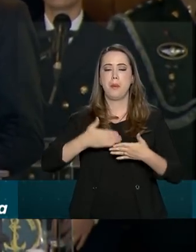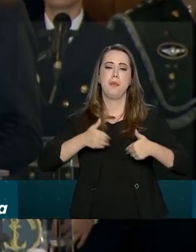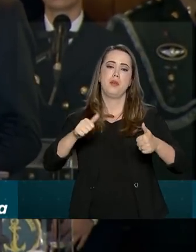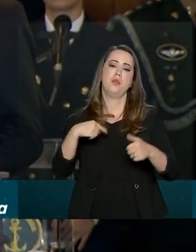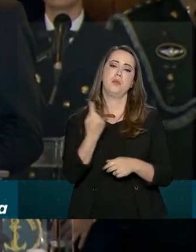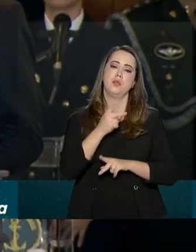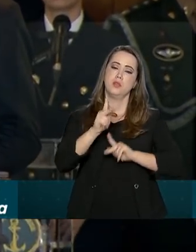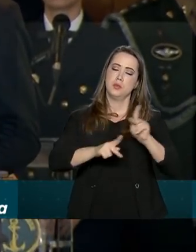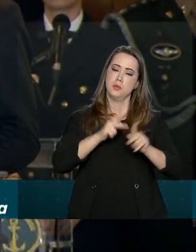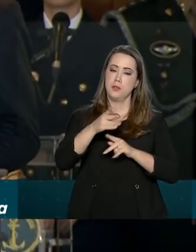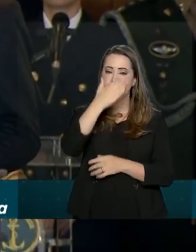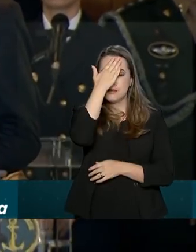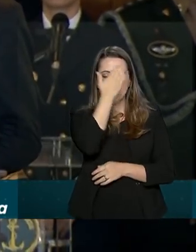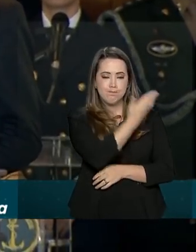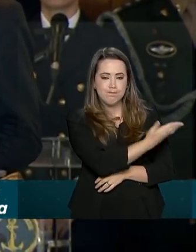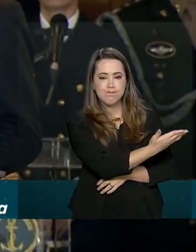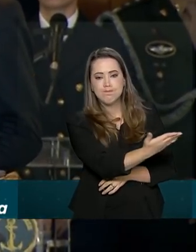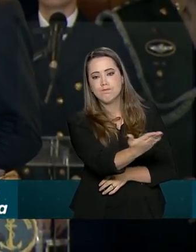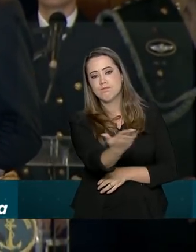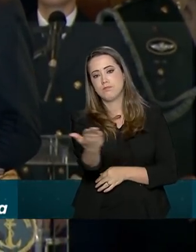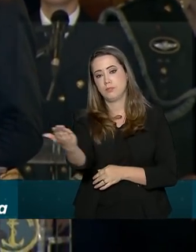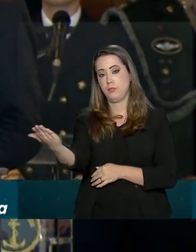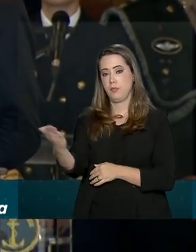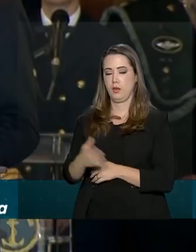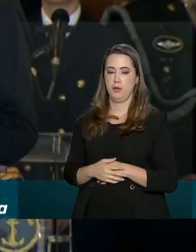senhores. Comandante de Força,